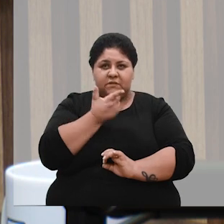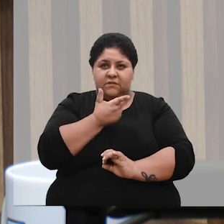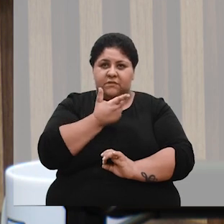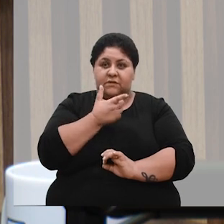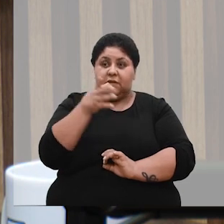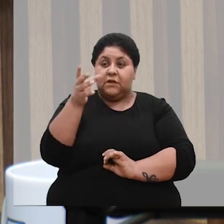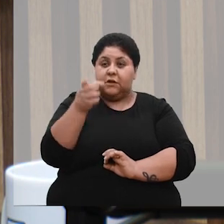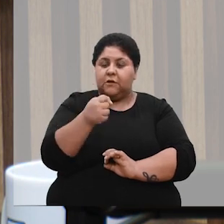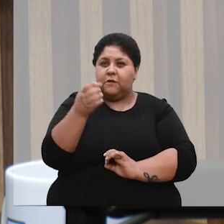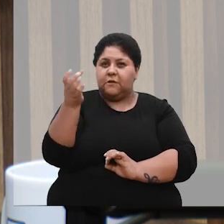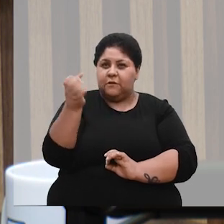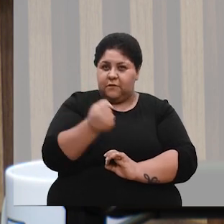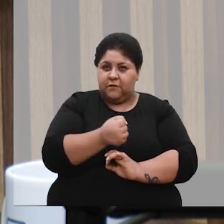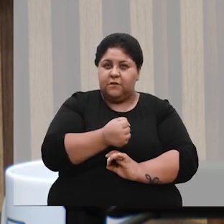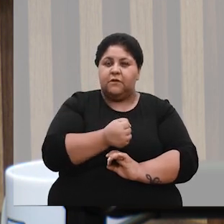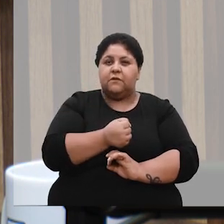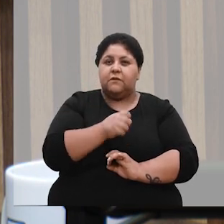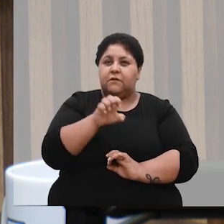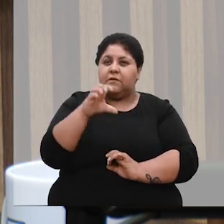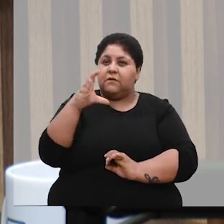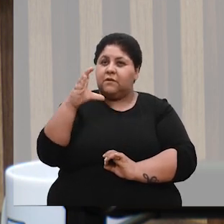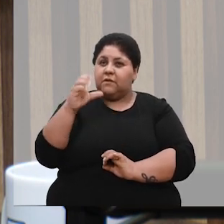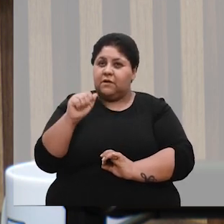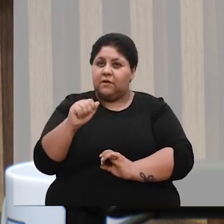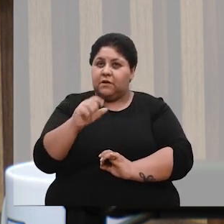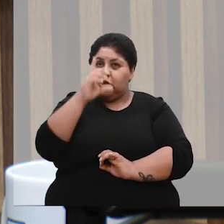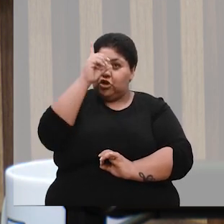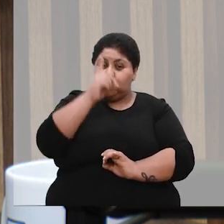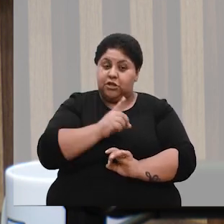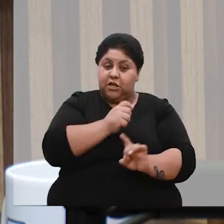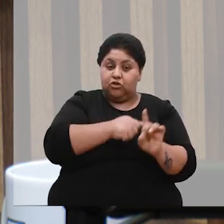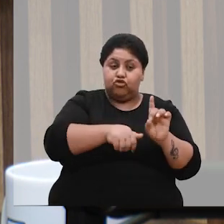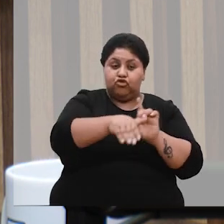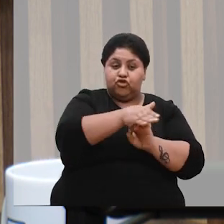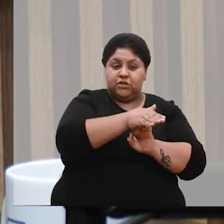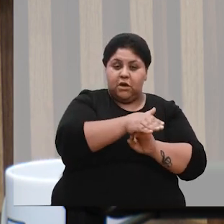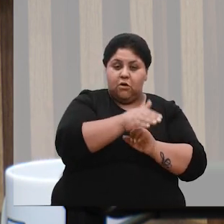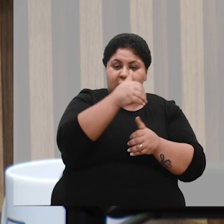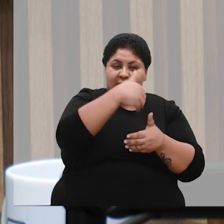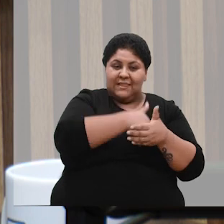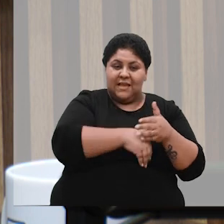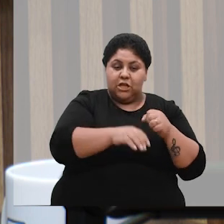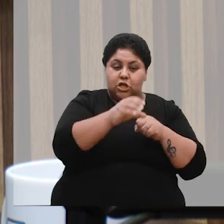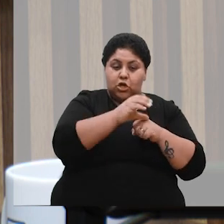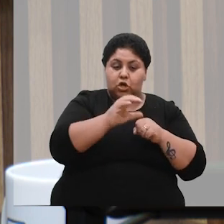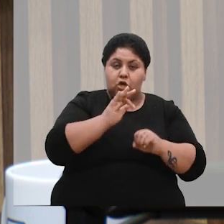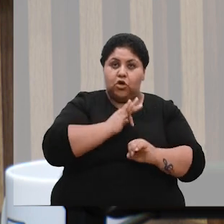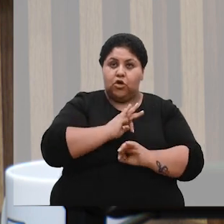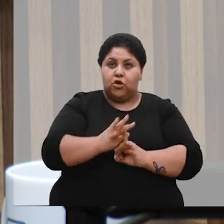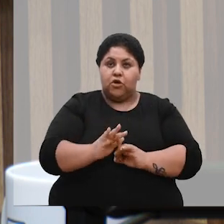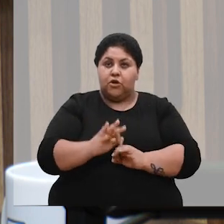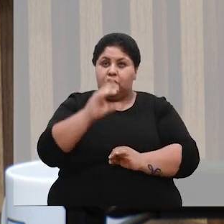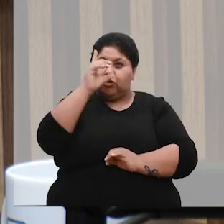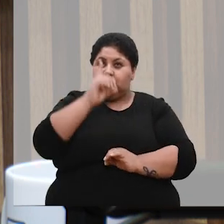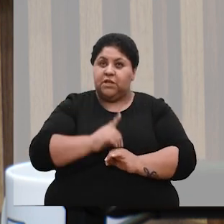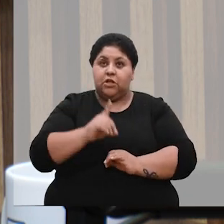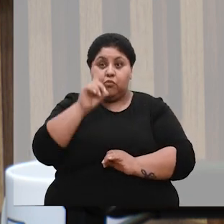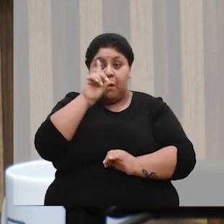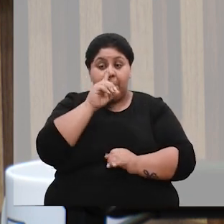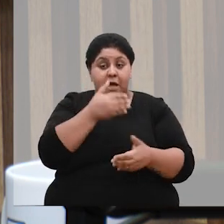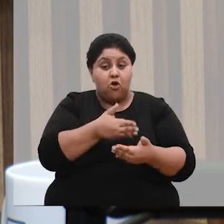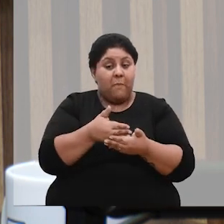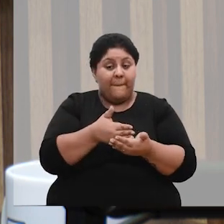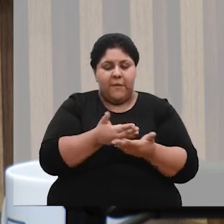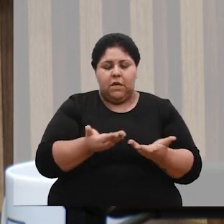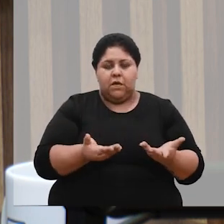está falando de aleitamento, é uma questão vista pelo ECA como direito social, inclusive pela Constituição Federal. Então, a gente está falando de